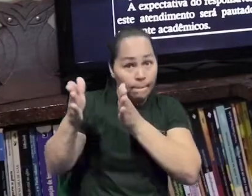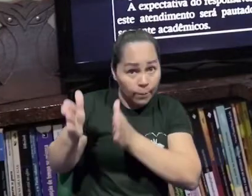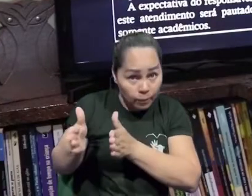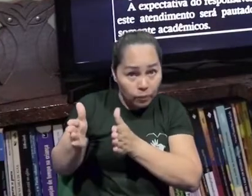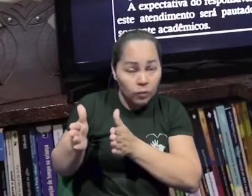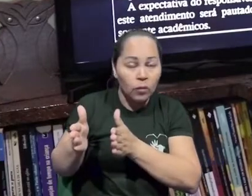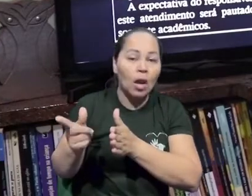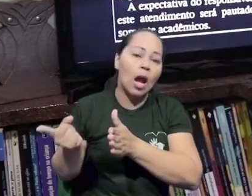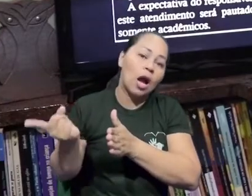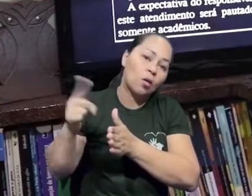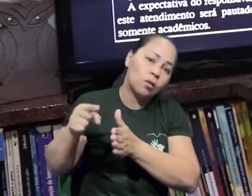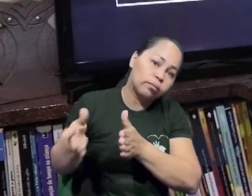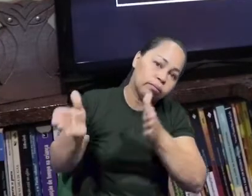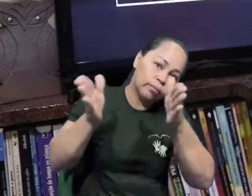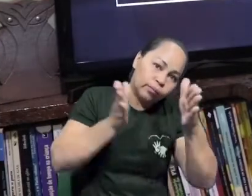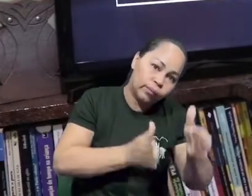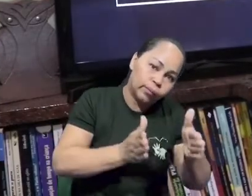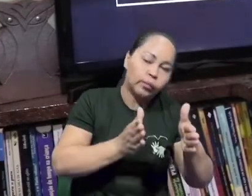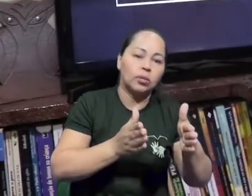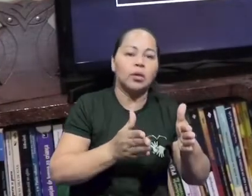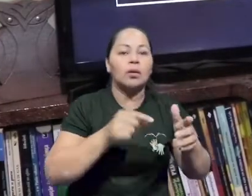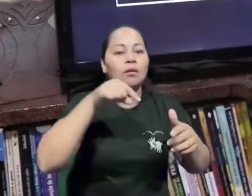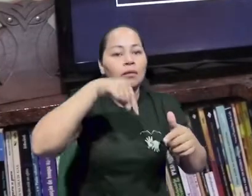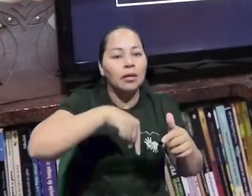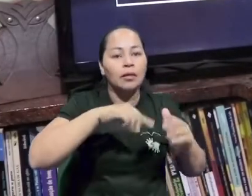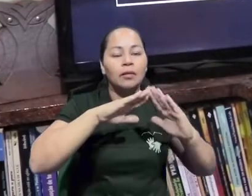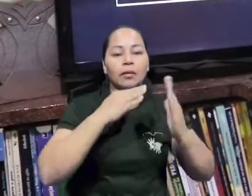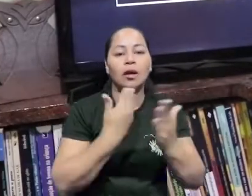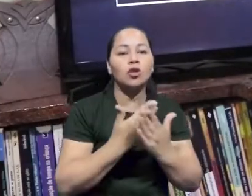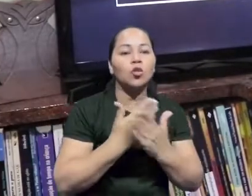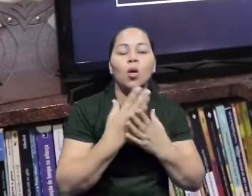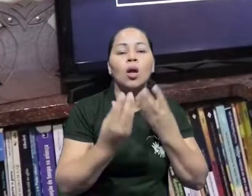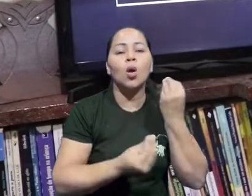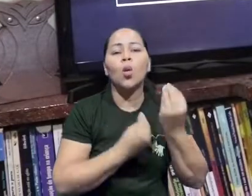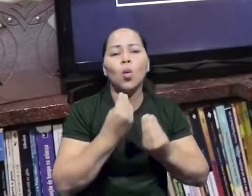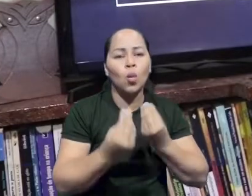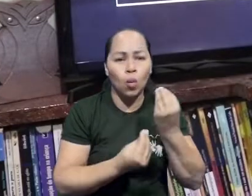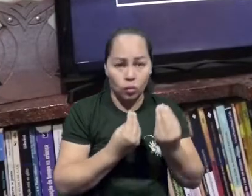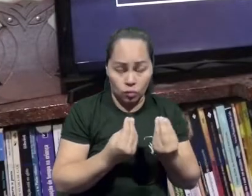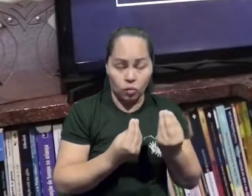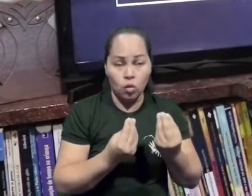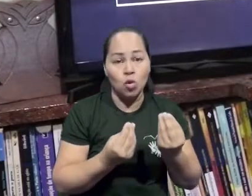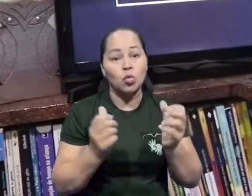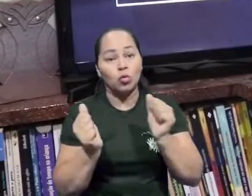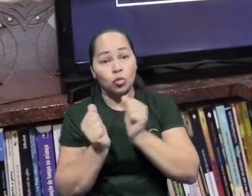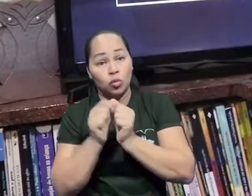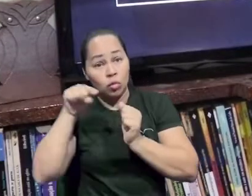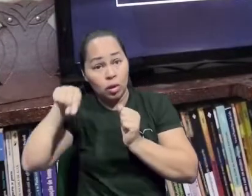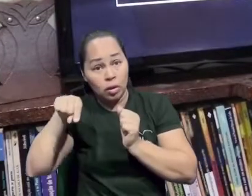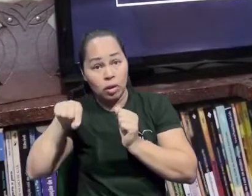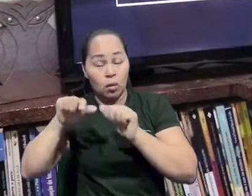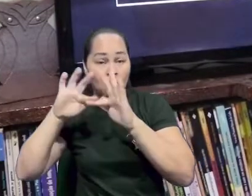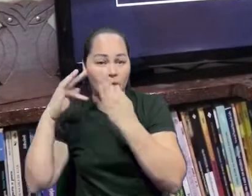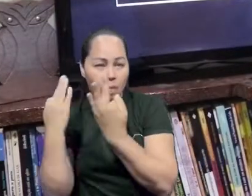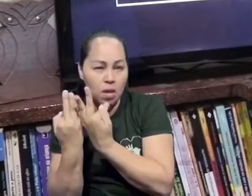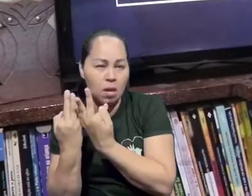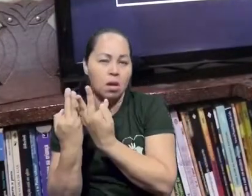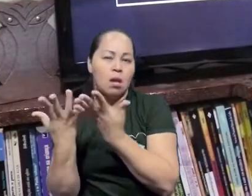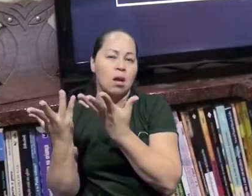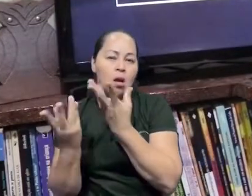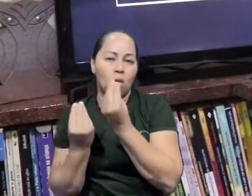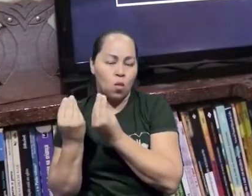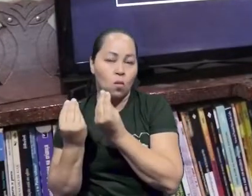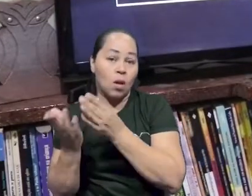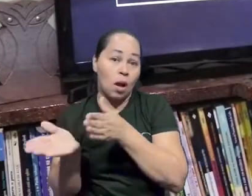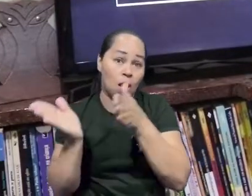alfabetização dessa criança, tá? No item 2, relacionamento do aluno na escola. Onde está matriculado? Professores